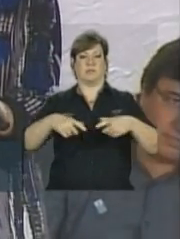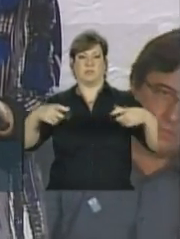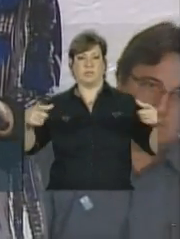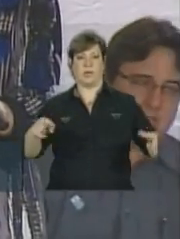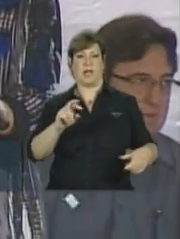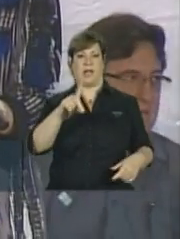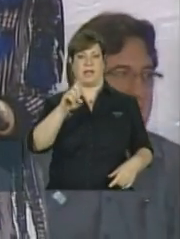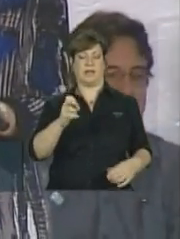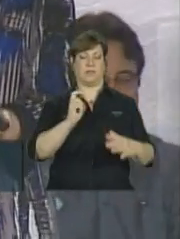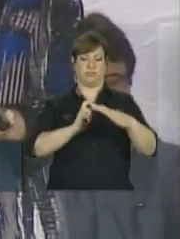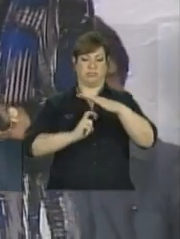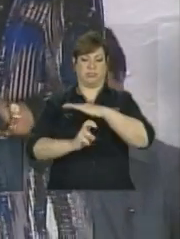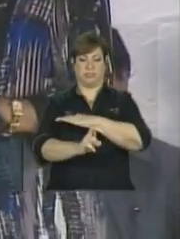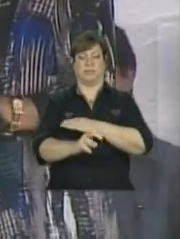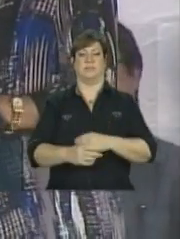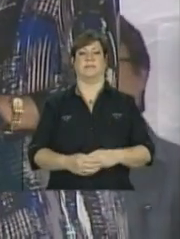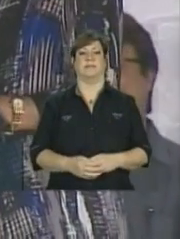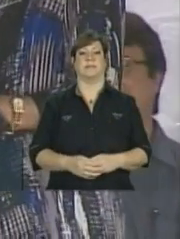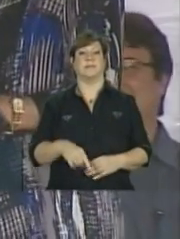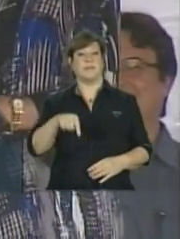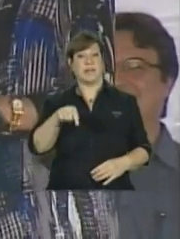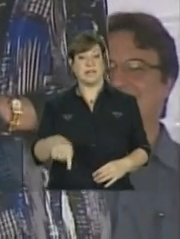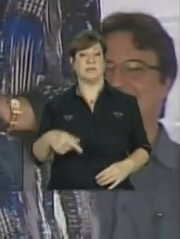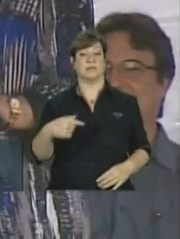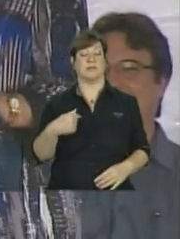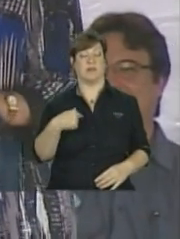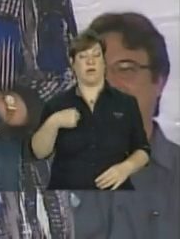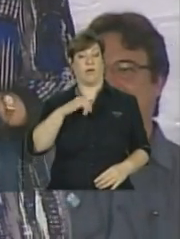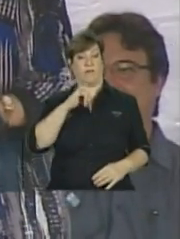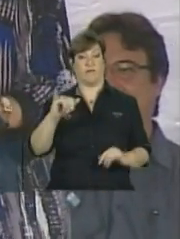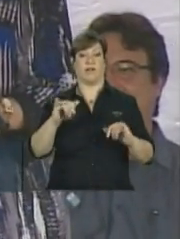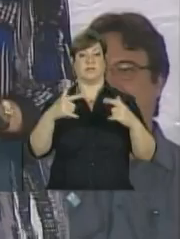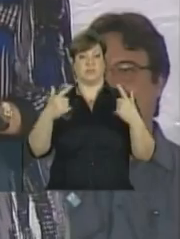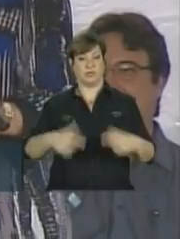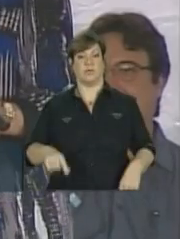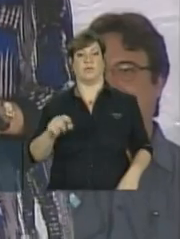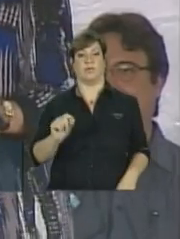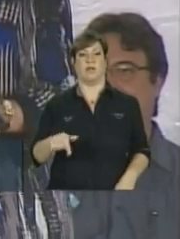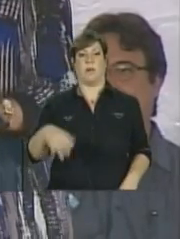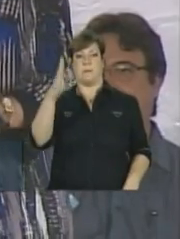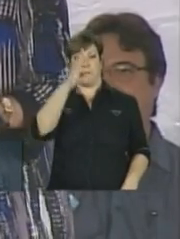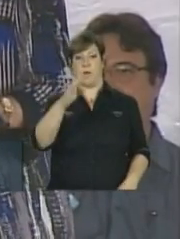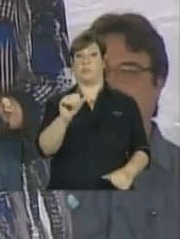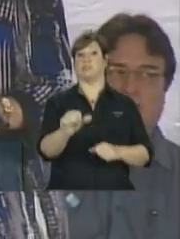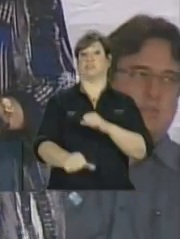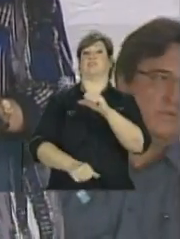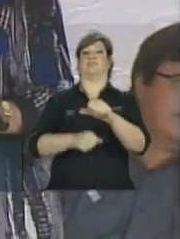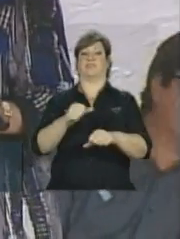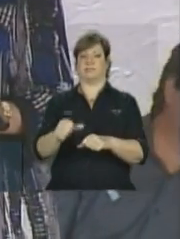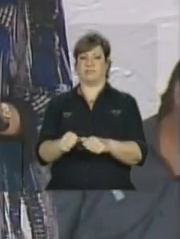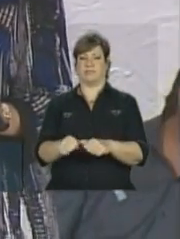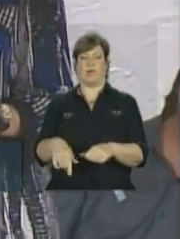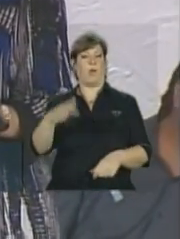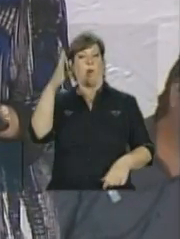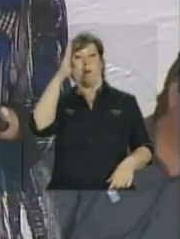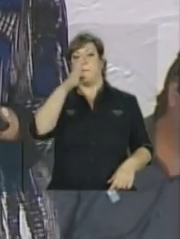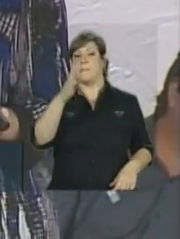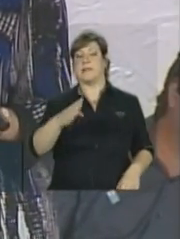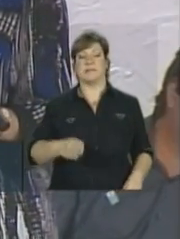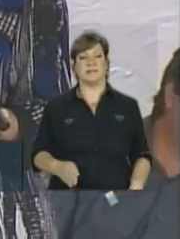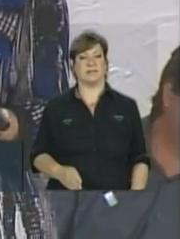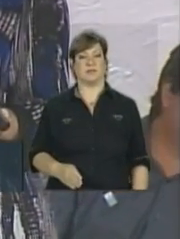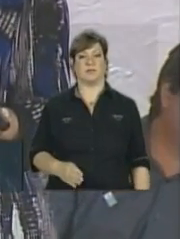metrô. E isso eu repito, porque o Brasil mudou. O Brasil não acha